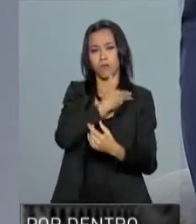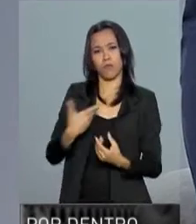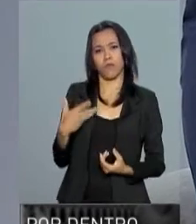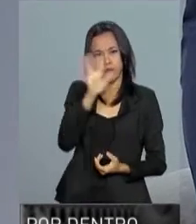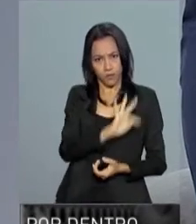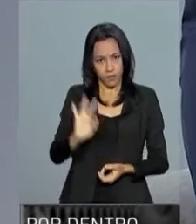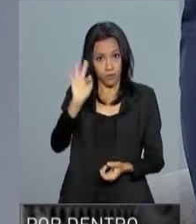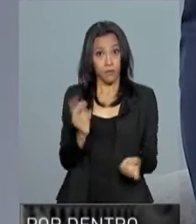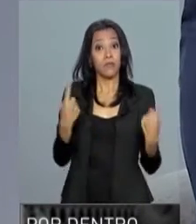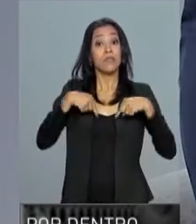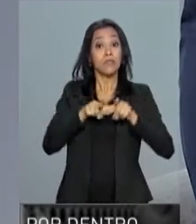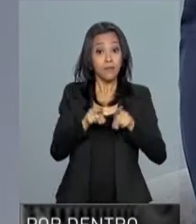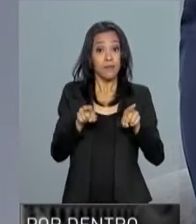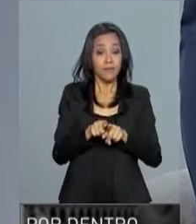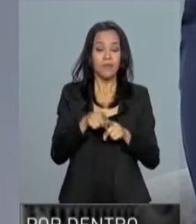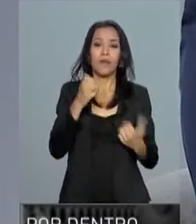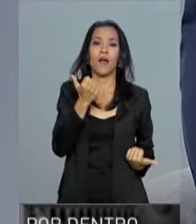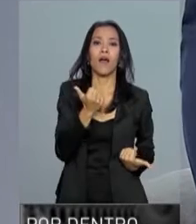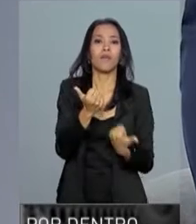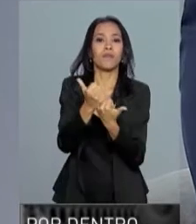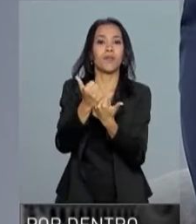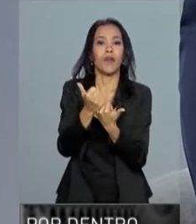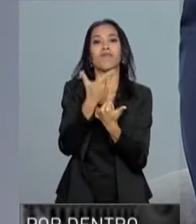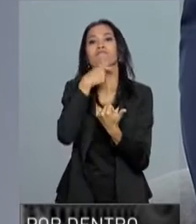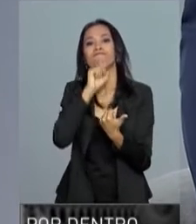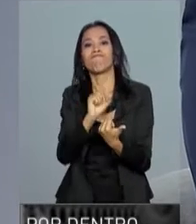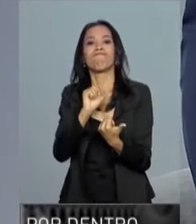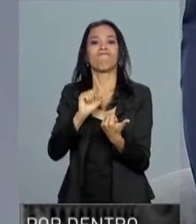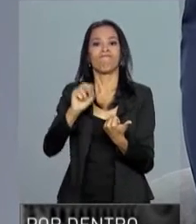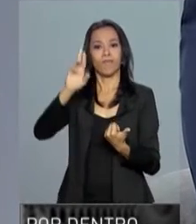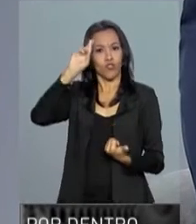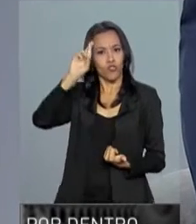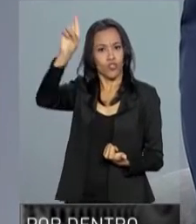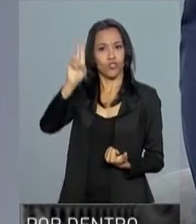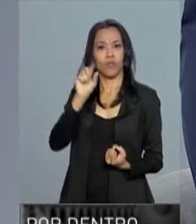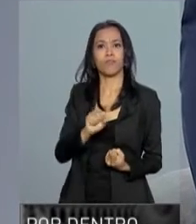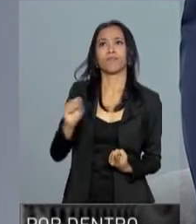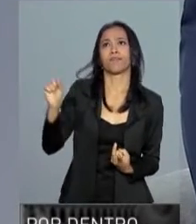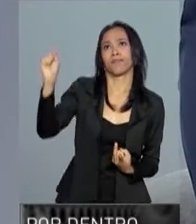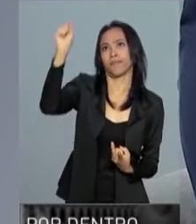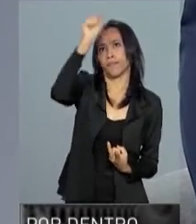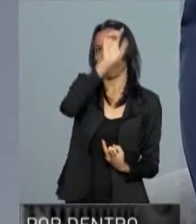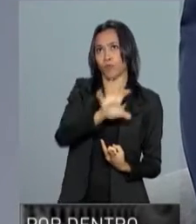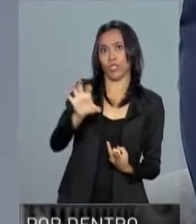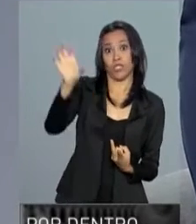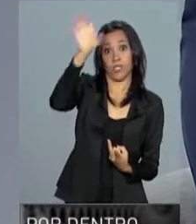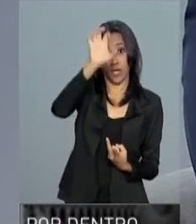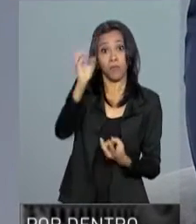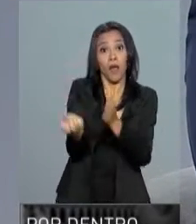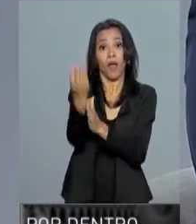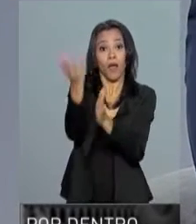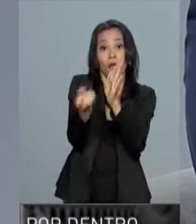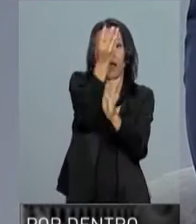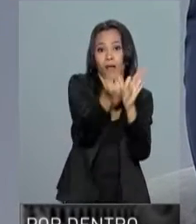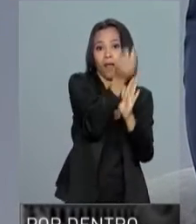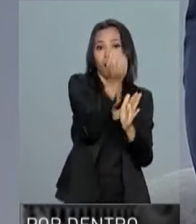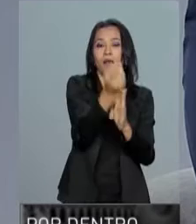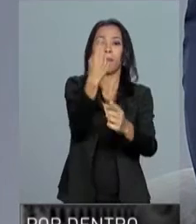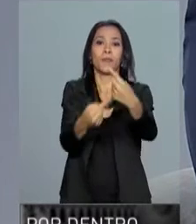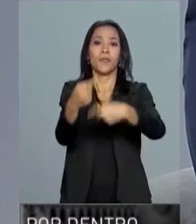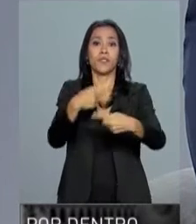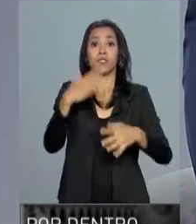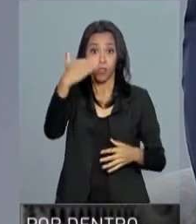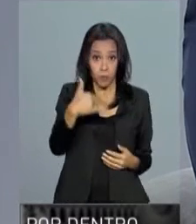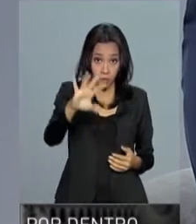e também é auxiliar os gestores públicos na política a ser implantada e o mais importante que